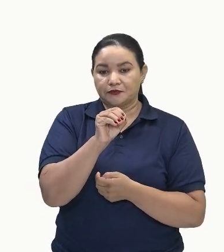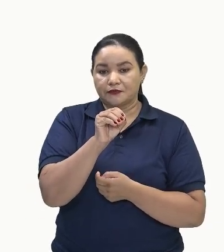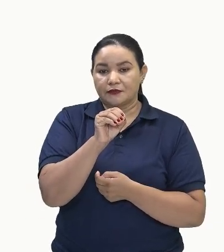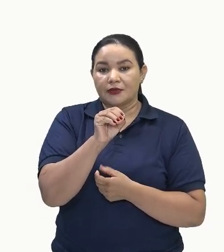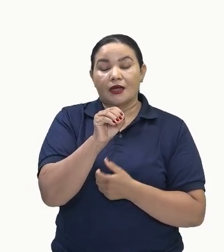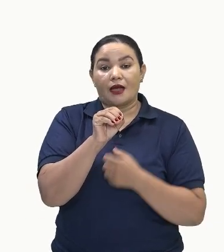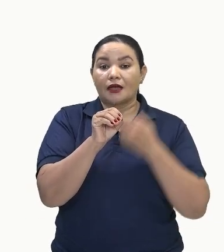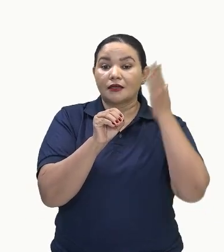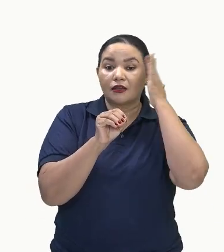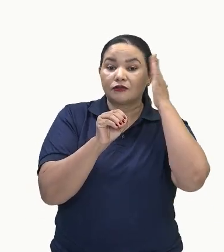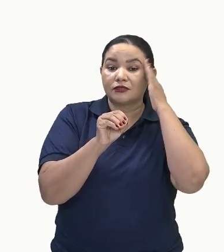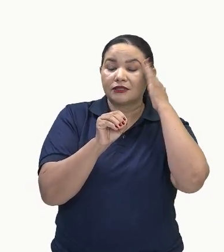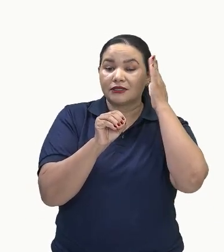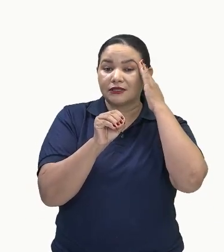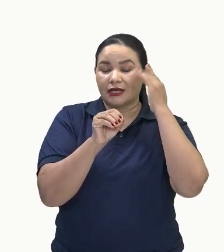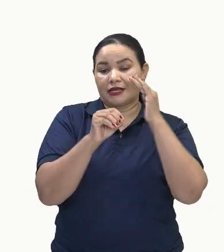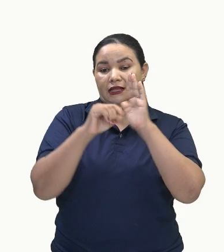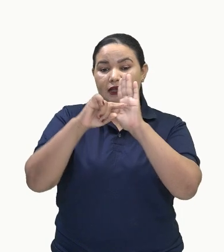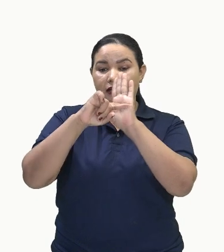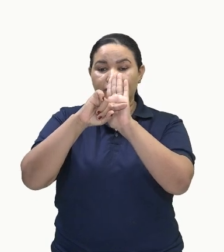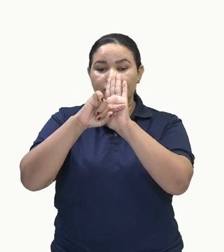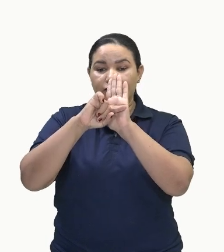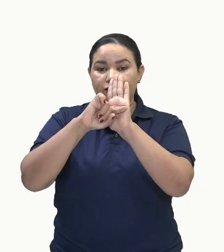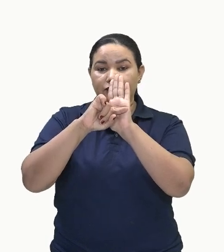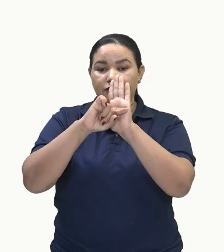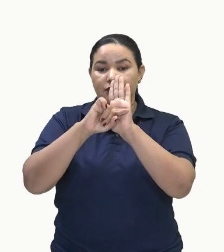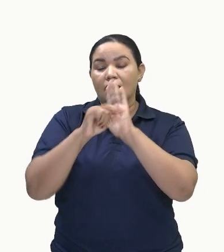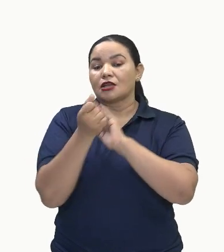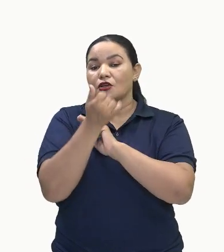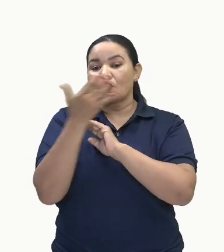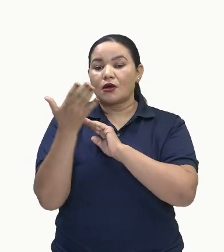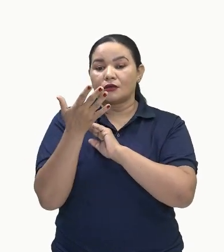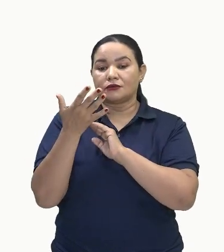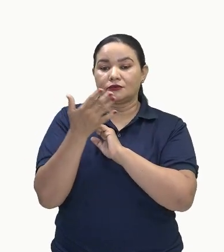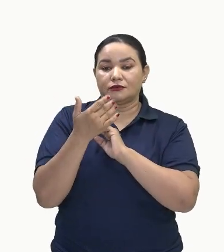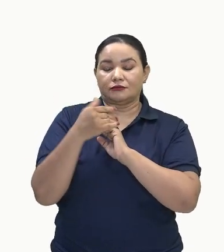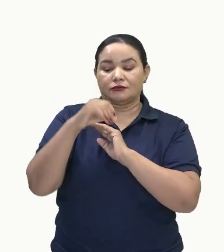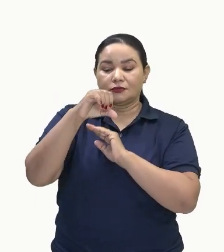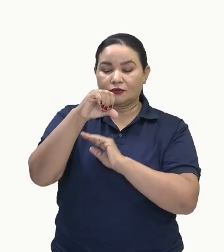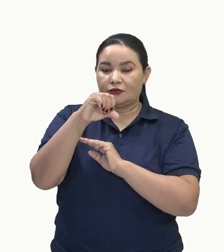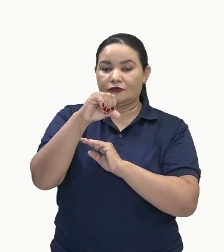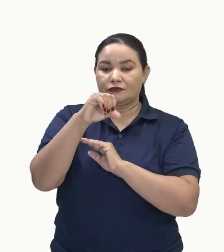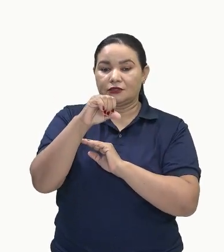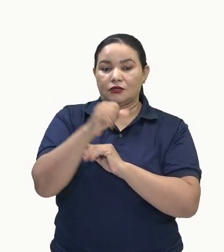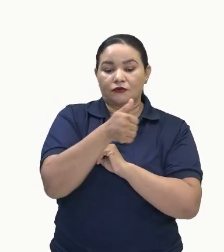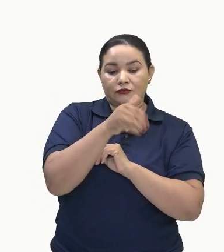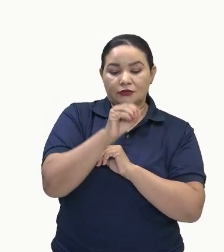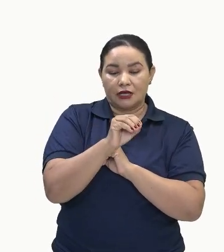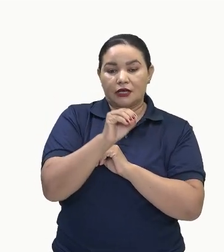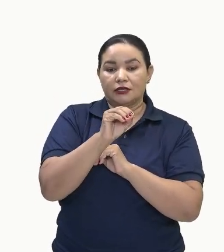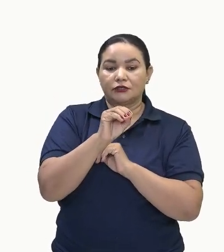sei que é negativo. Quantas casas decimais ele tem? Ele tem 9. Pronto. Então,